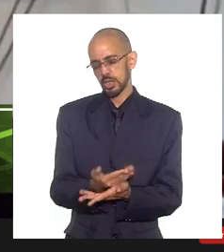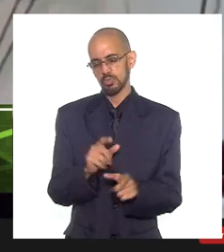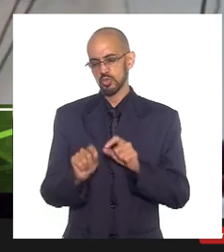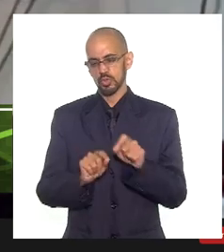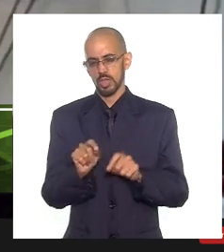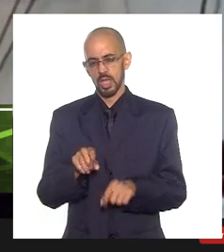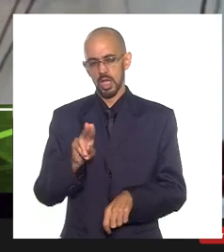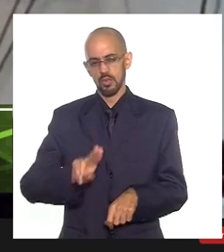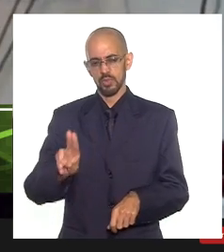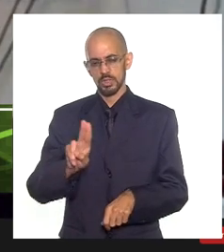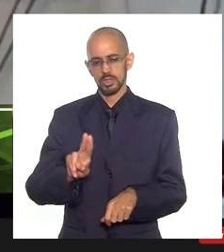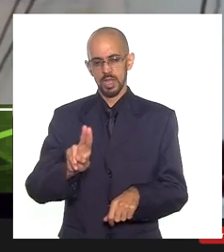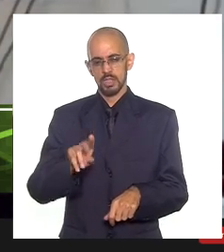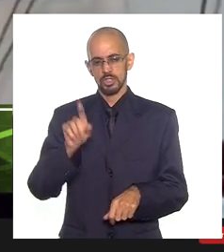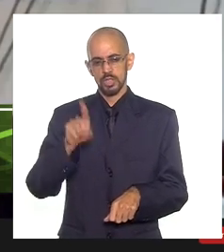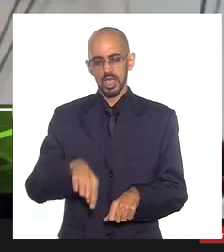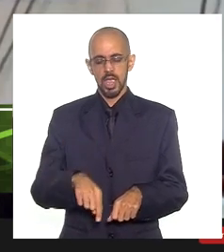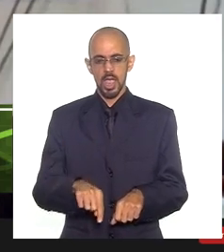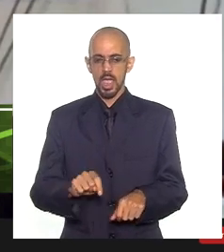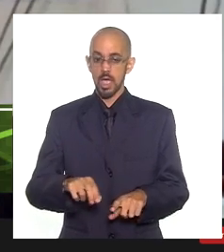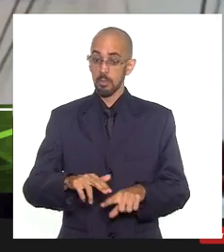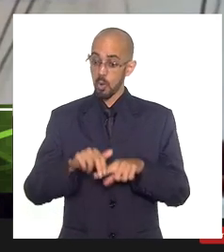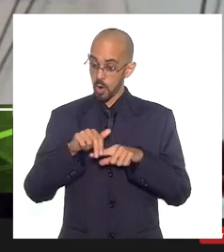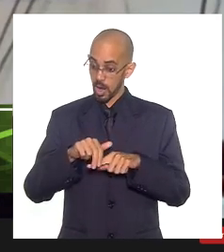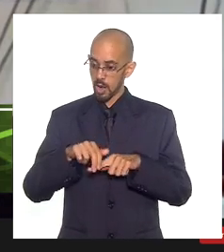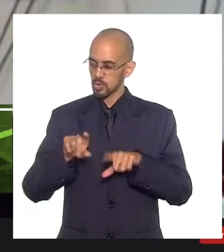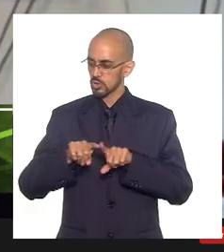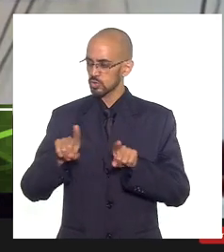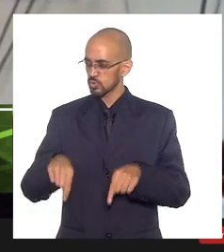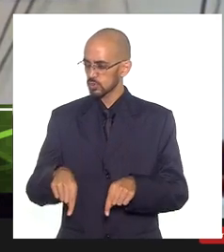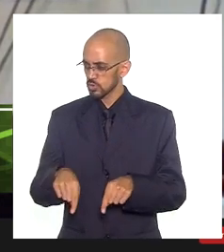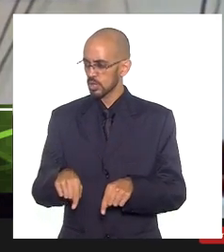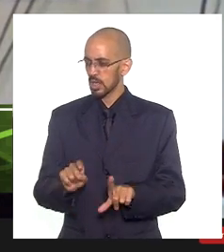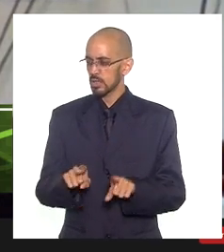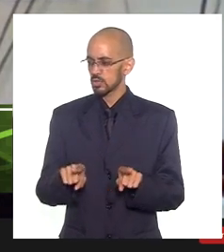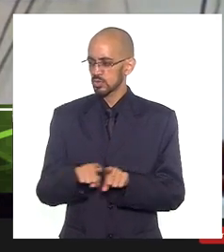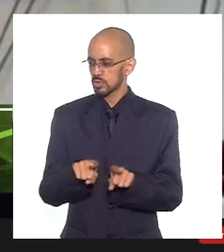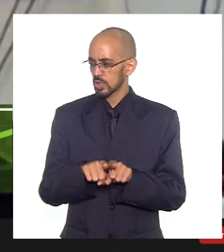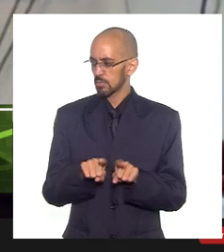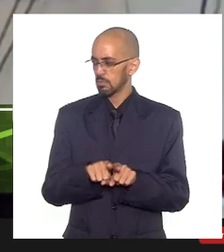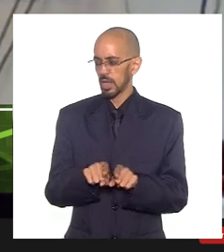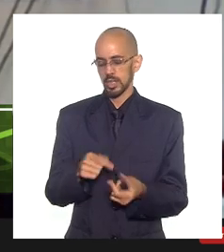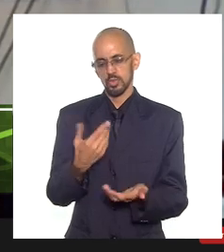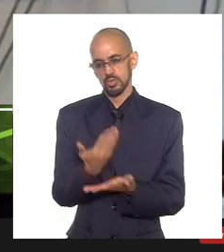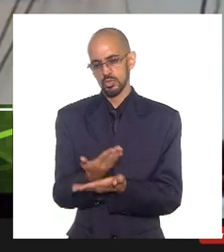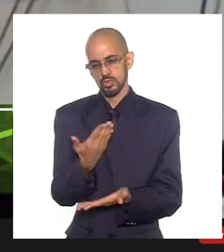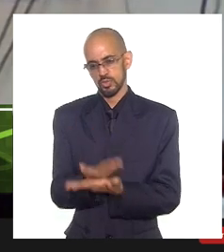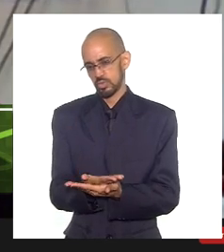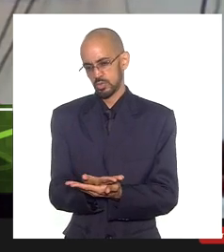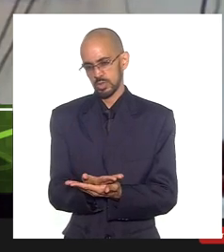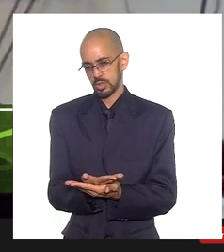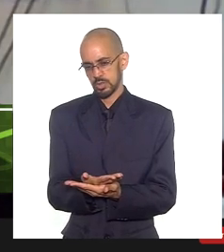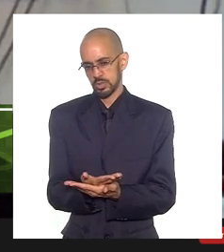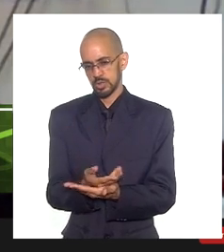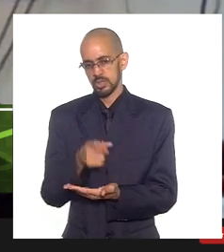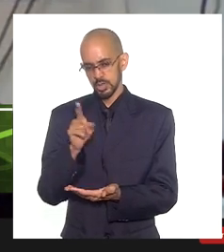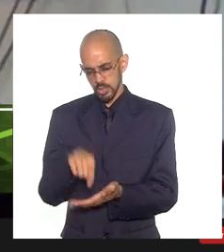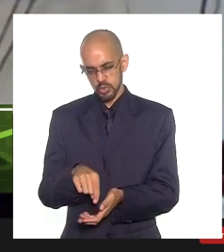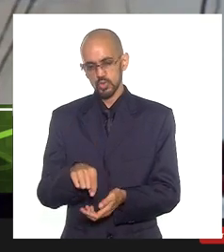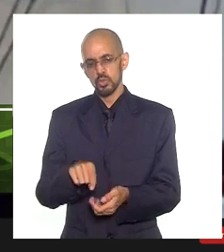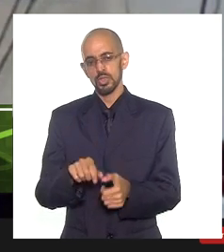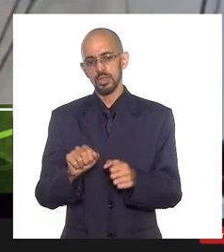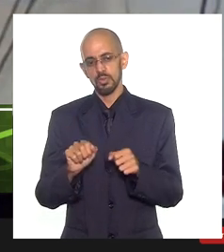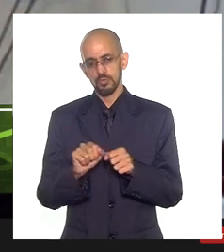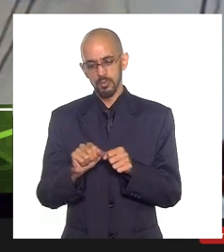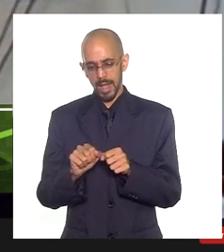se faz por meio dos seus trabalhadores e por meio dos seus estudantes também é isso que faz a universidade